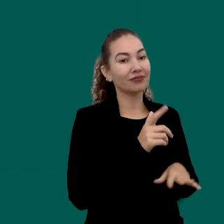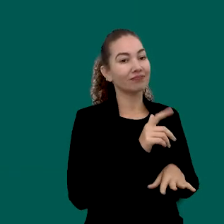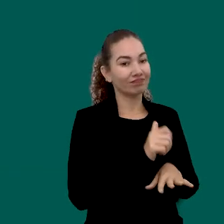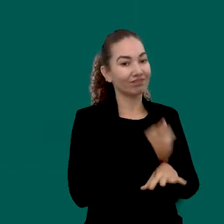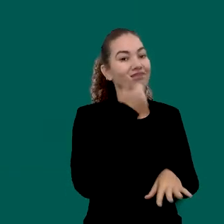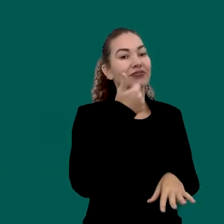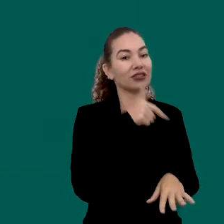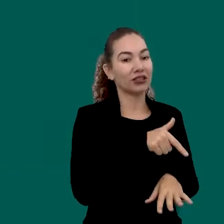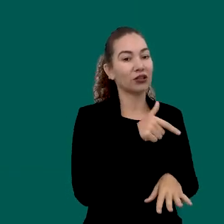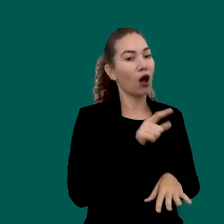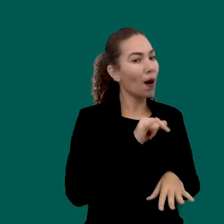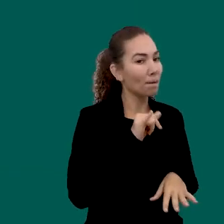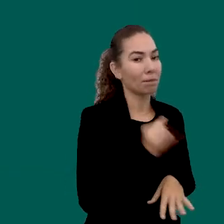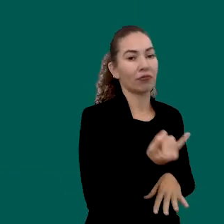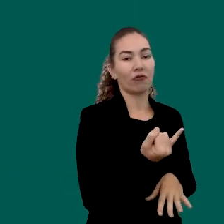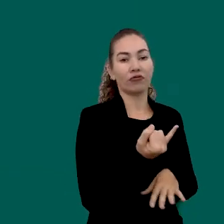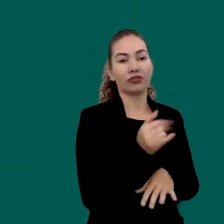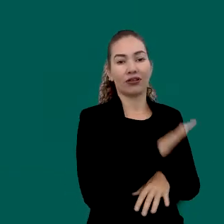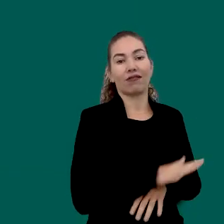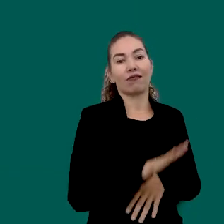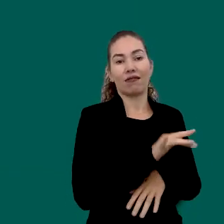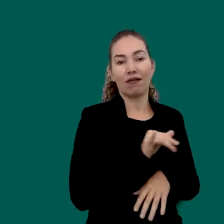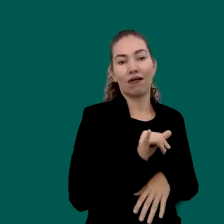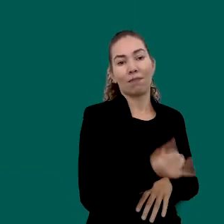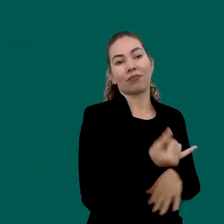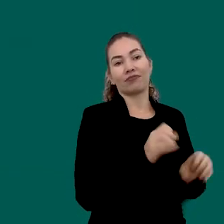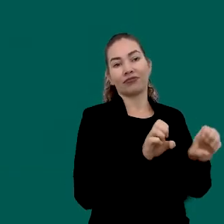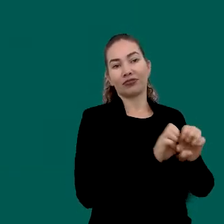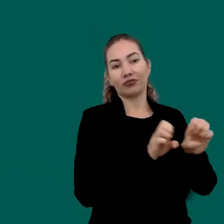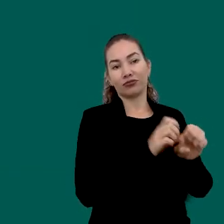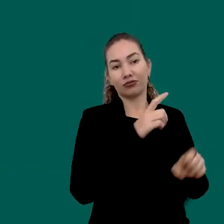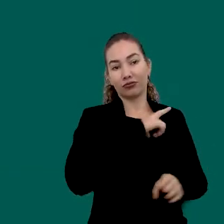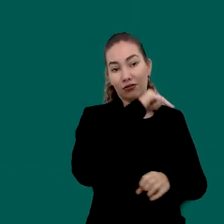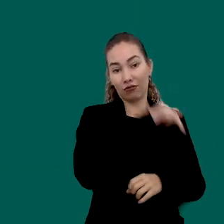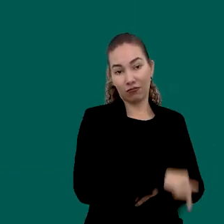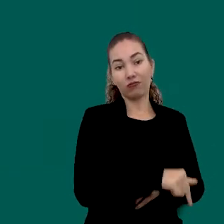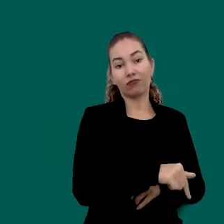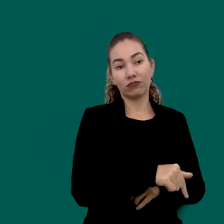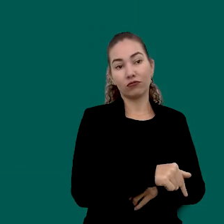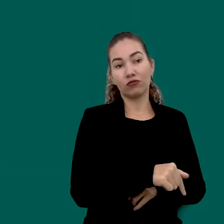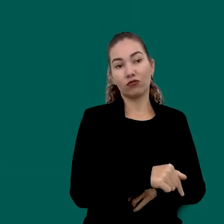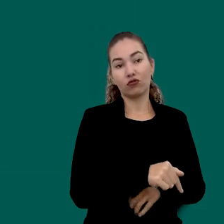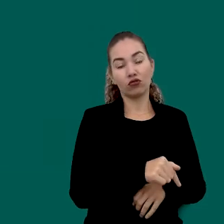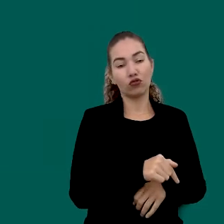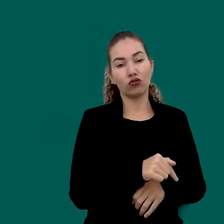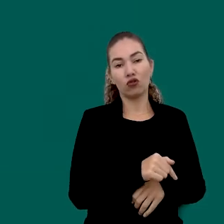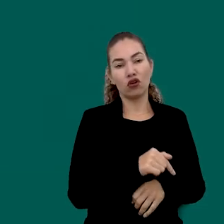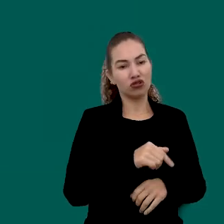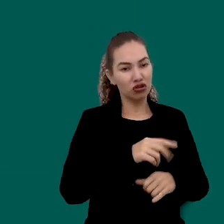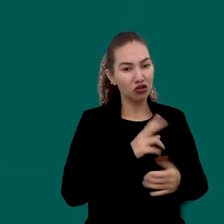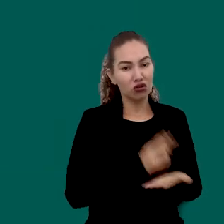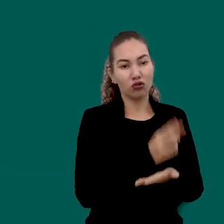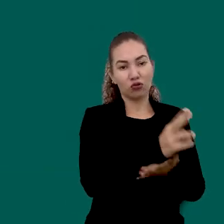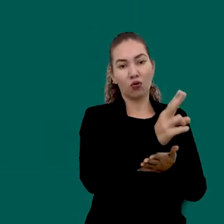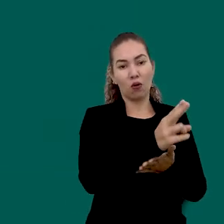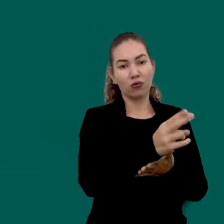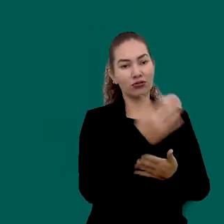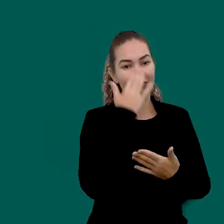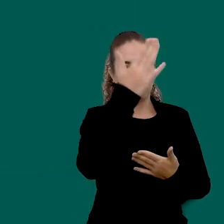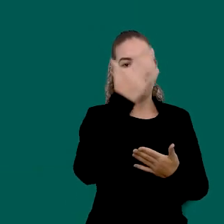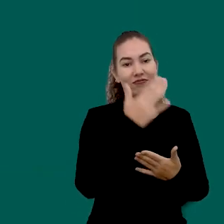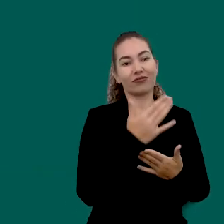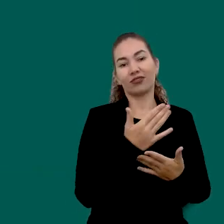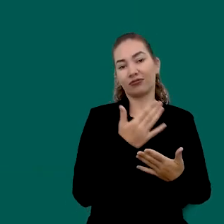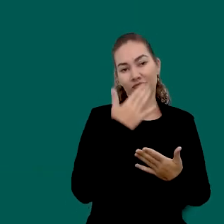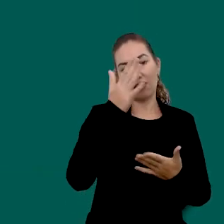os pequenos, eles têm uma vantagem, e tem que aproveitar isso, temos que aproveitar esse cenário, essa estrutura que a gente tem, mais enxuta, e mandar